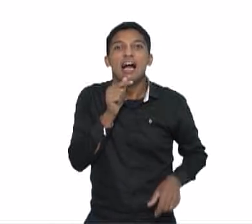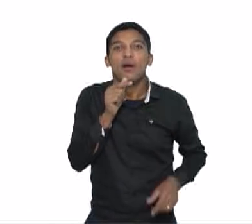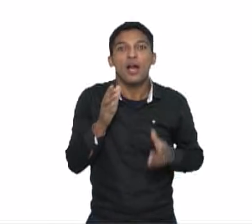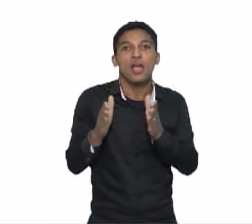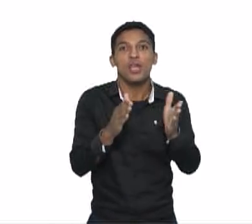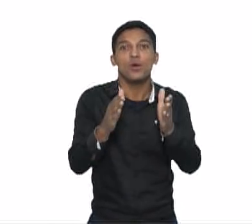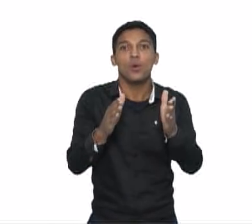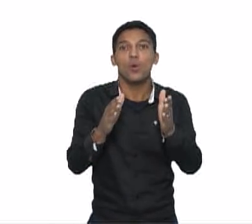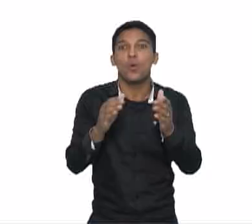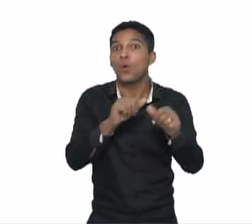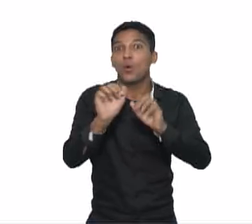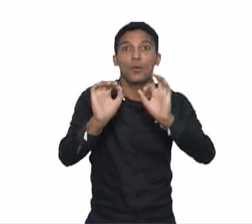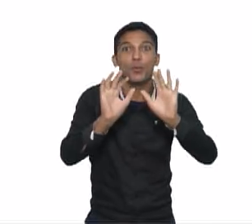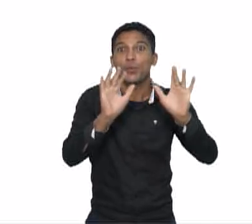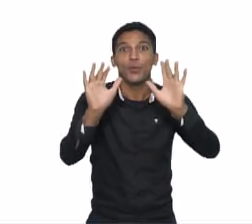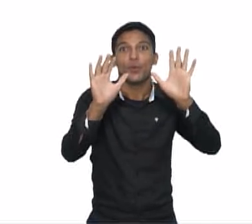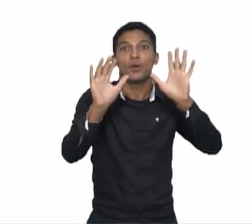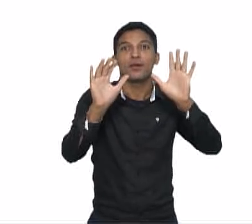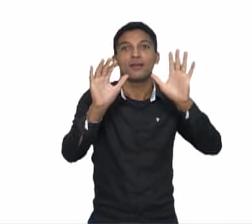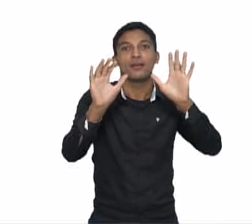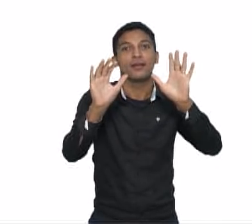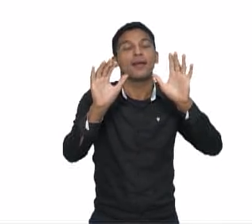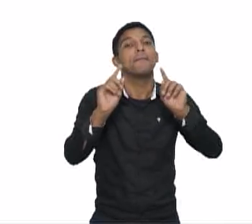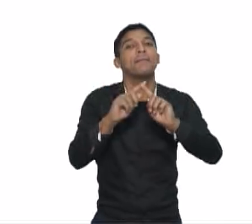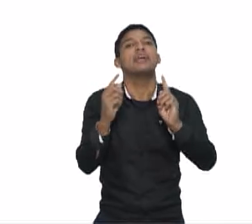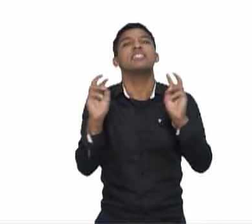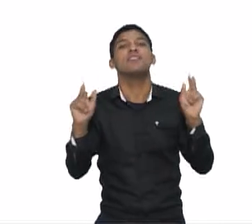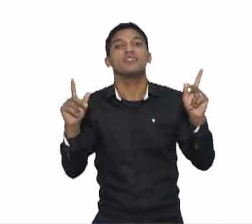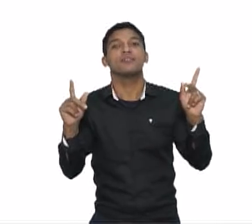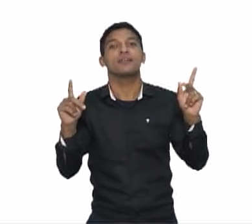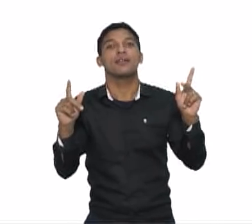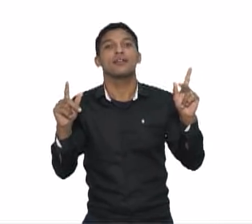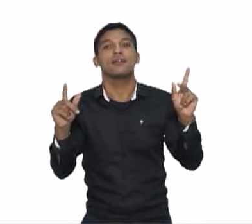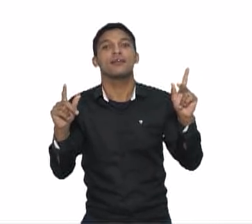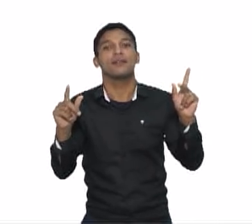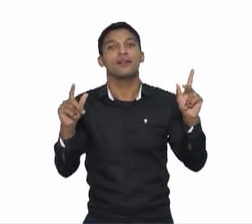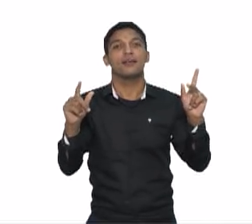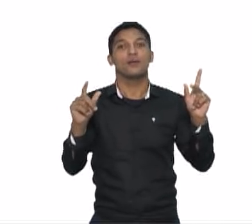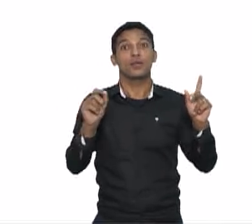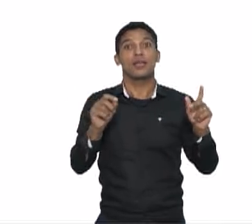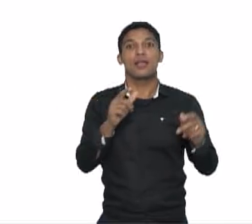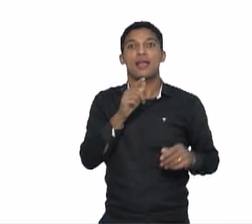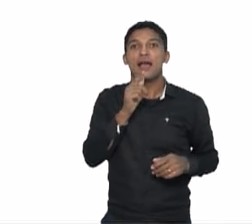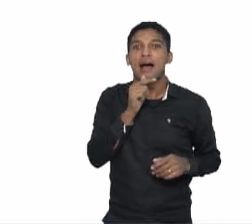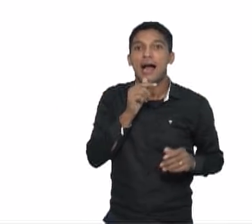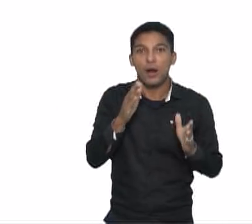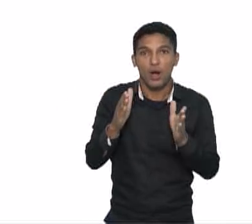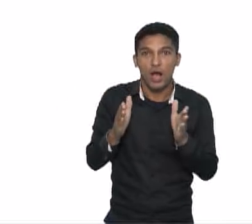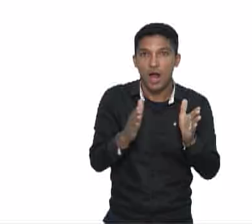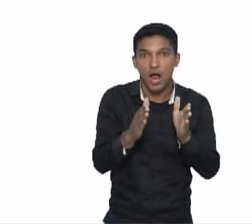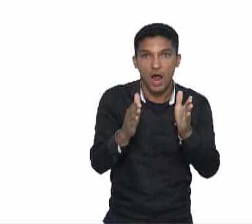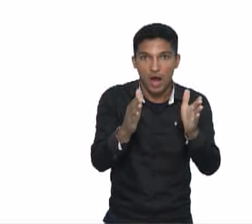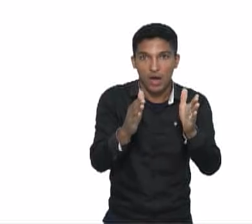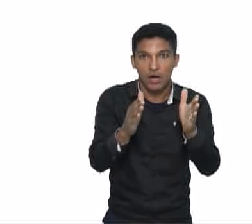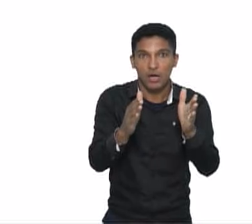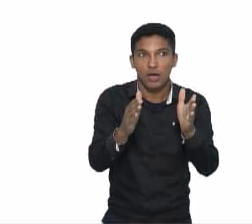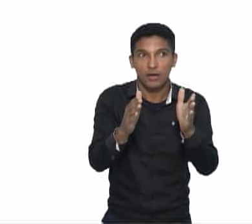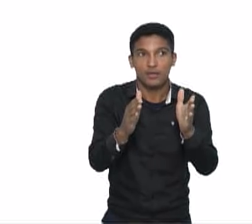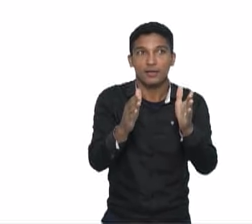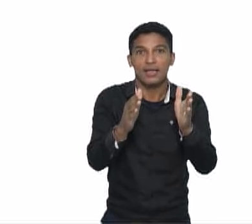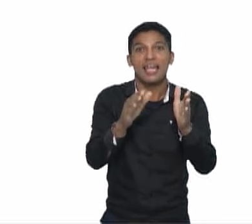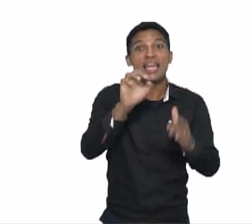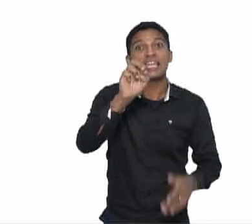vapor de água tem a origem nos oceanos, mares, lagos e rios. Enquanto que a